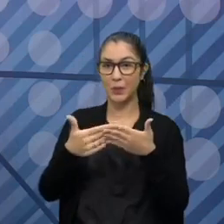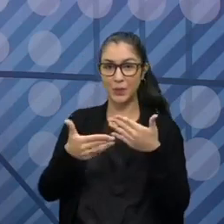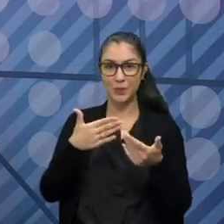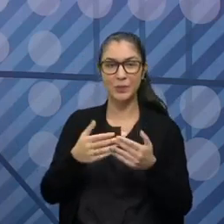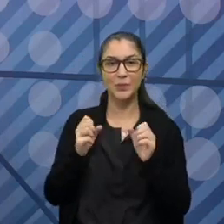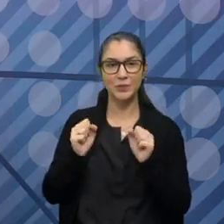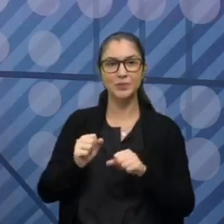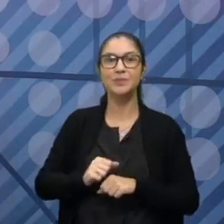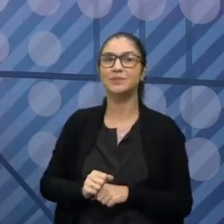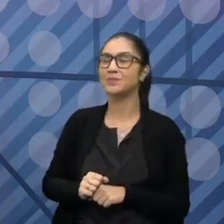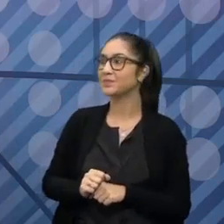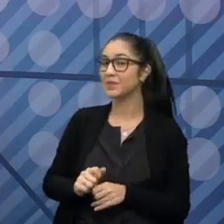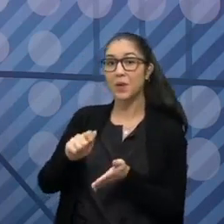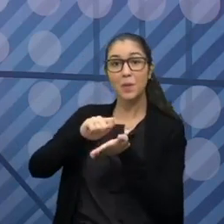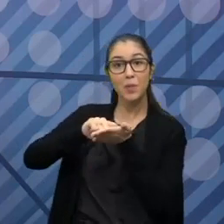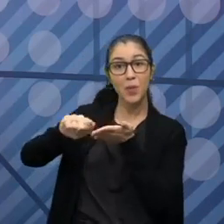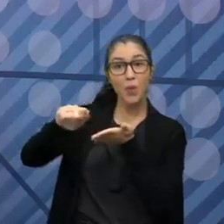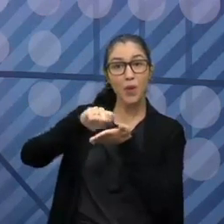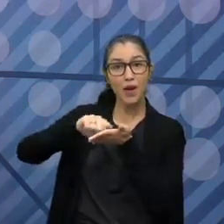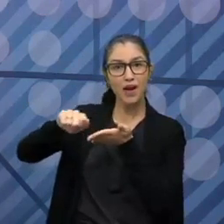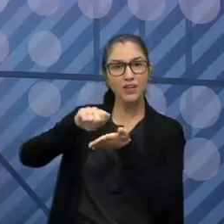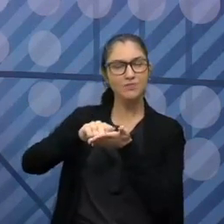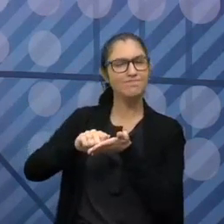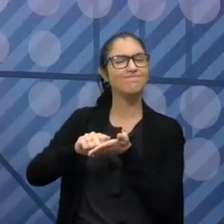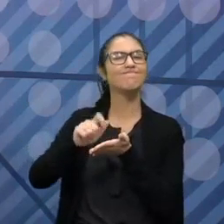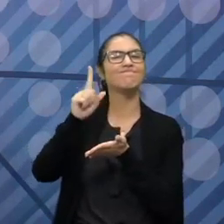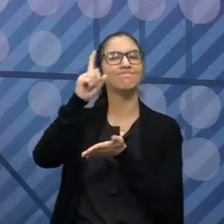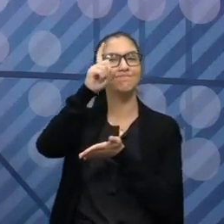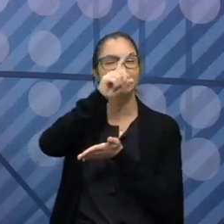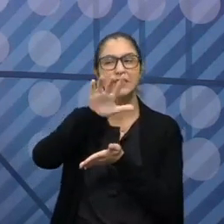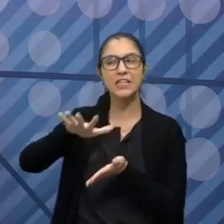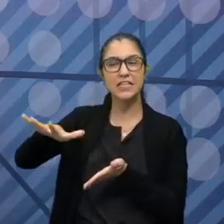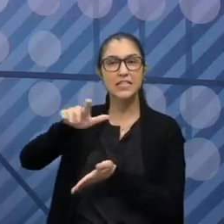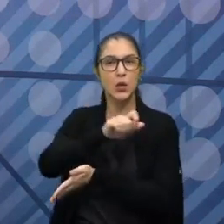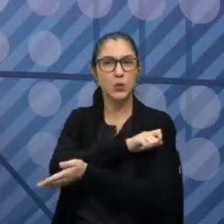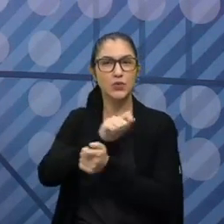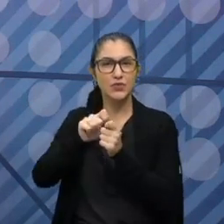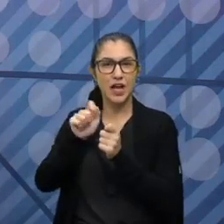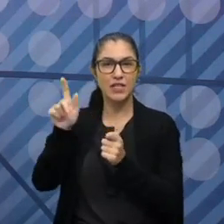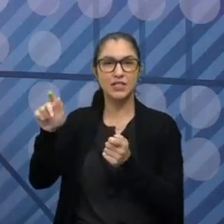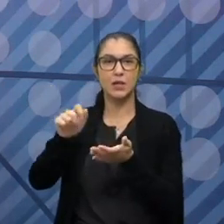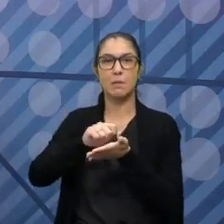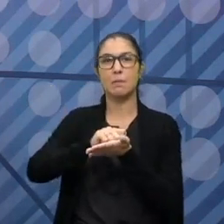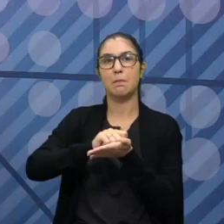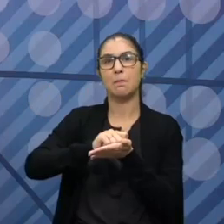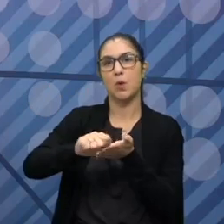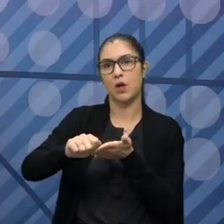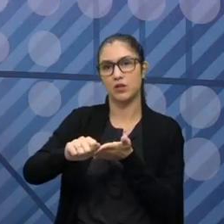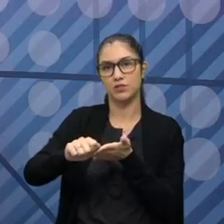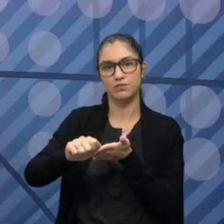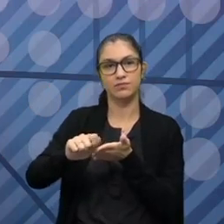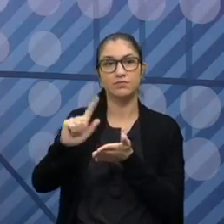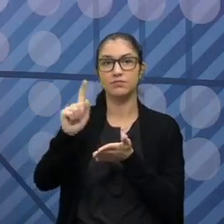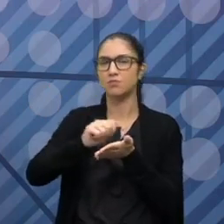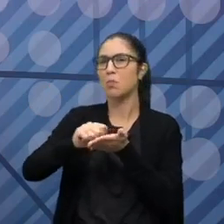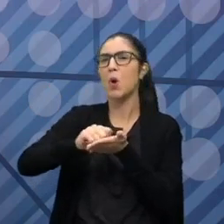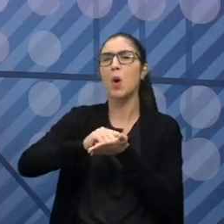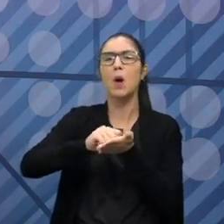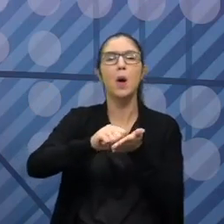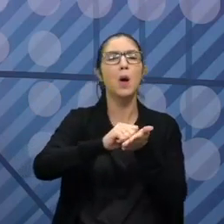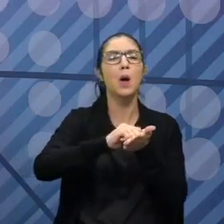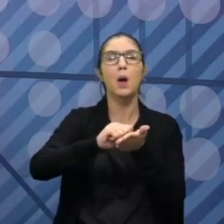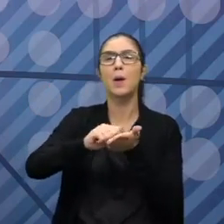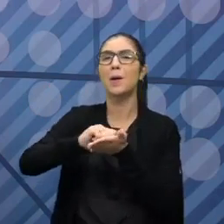Cola. Borracha. Dificilmente os alunos fazem o sinal assim, ó, borracha. Eles fazem assim,